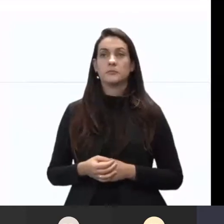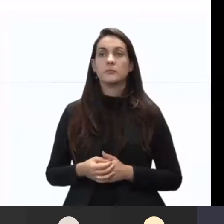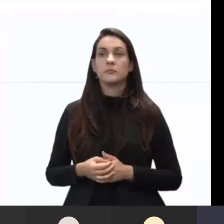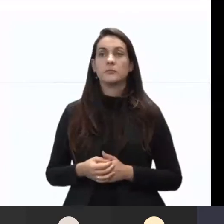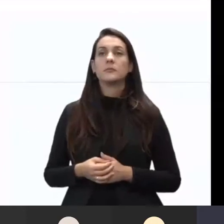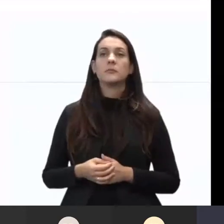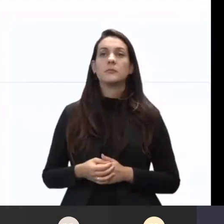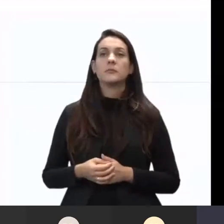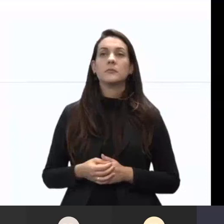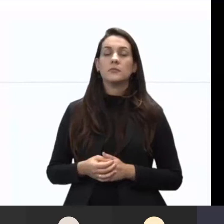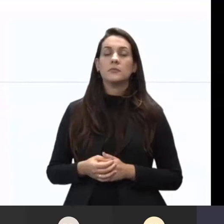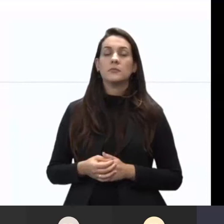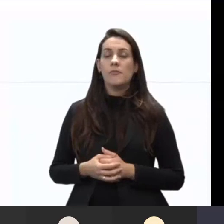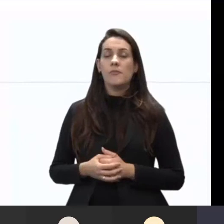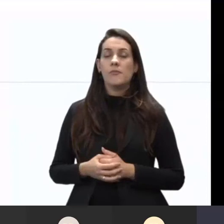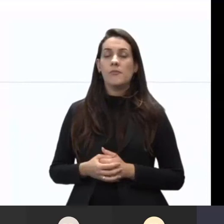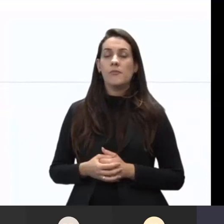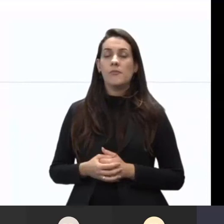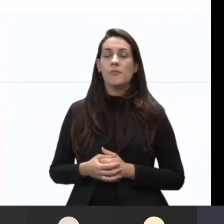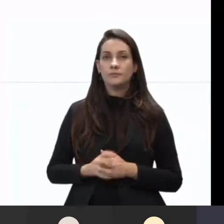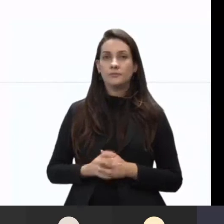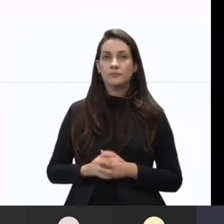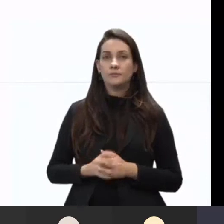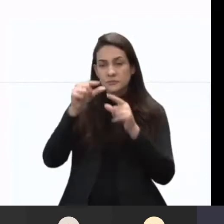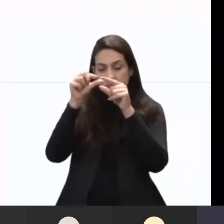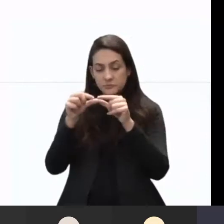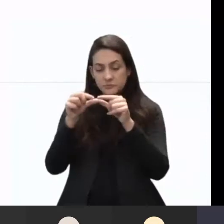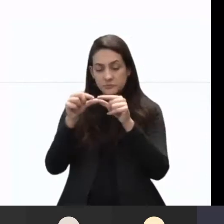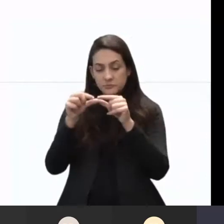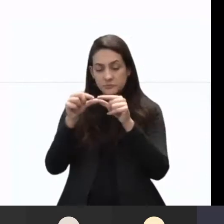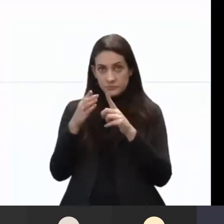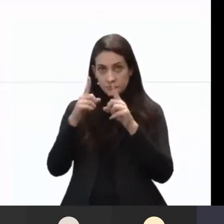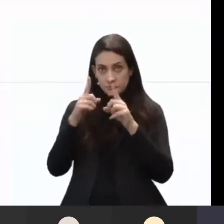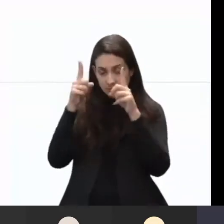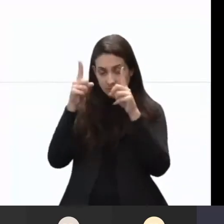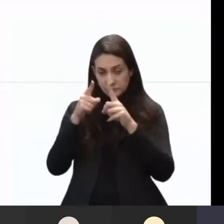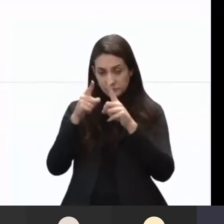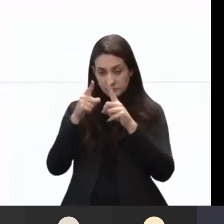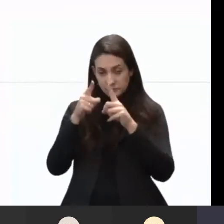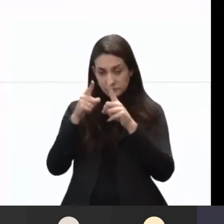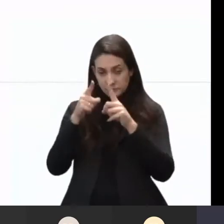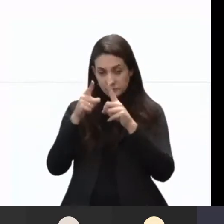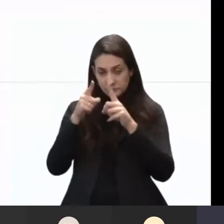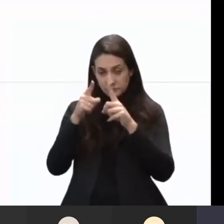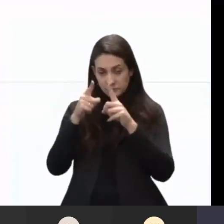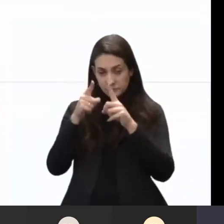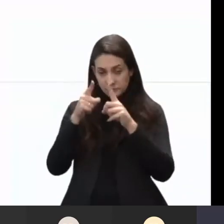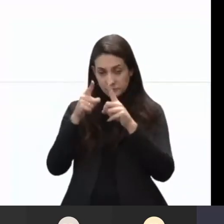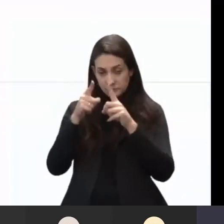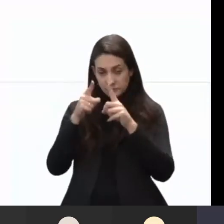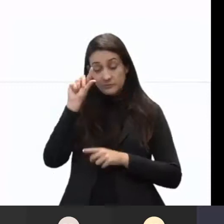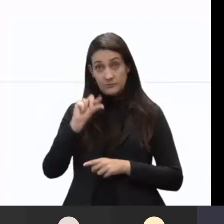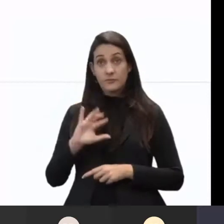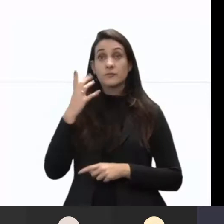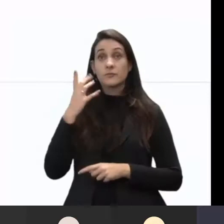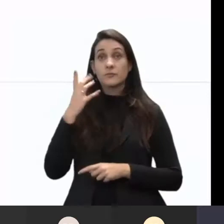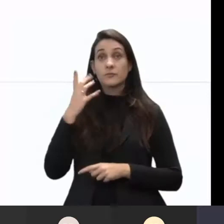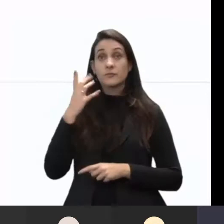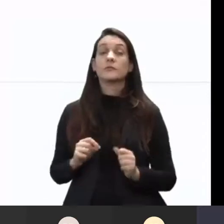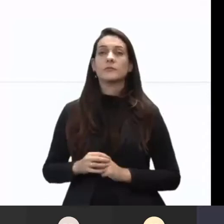inibição. E aí, conforme vai diminuindo a concentração do antibiótico, o que vai